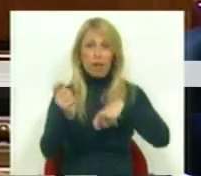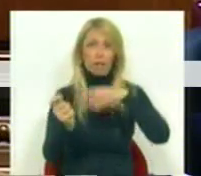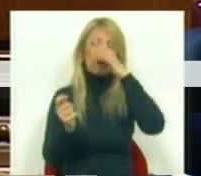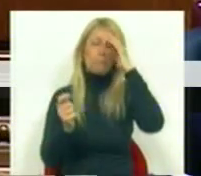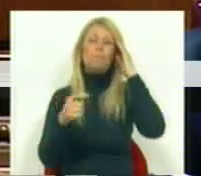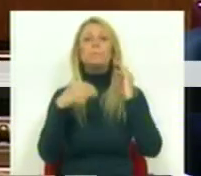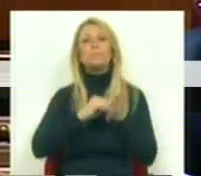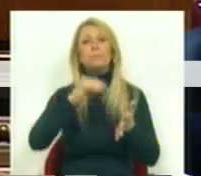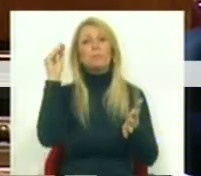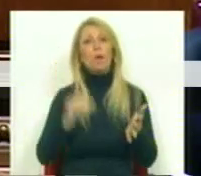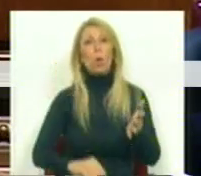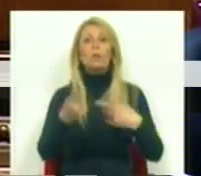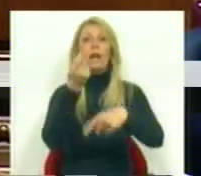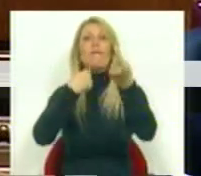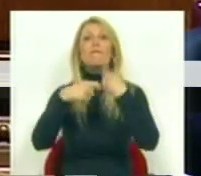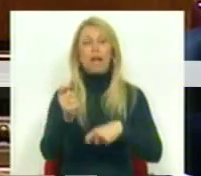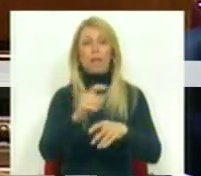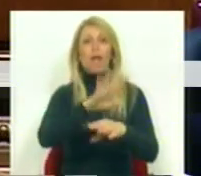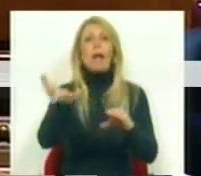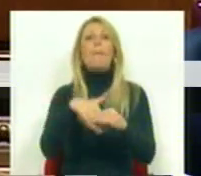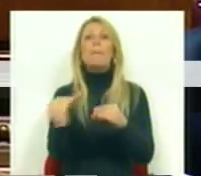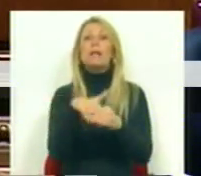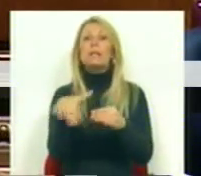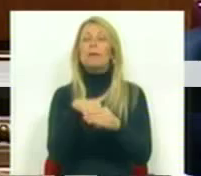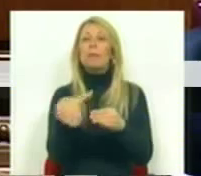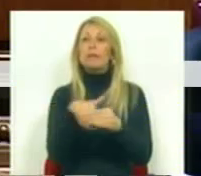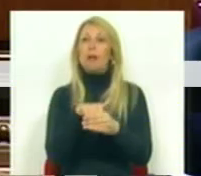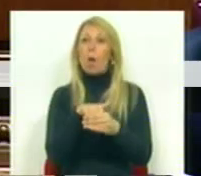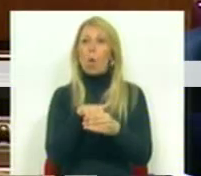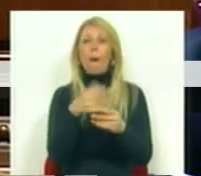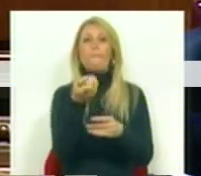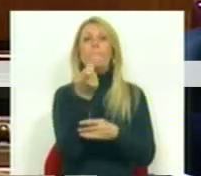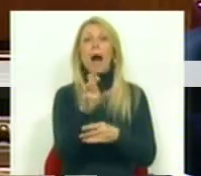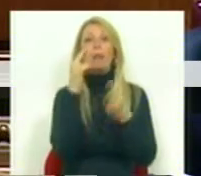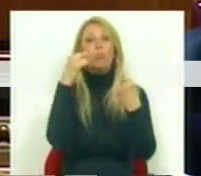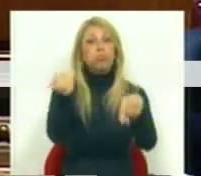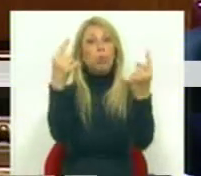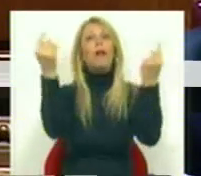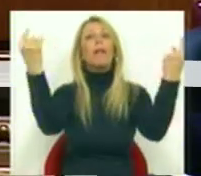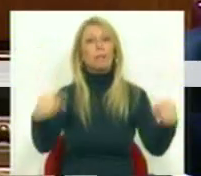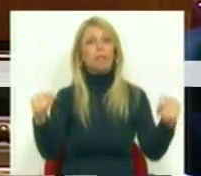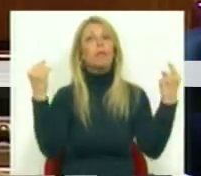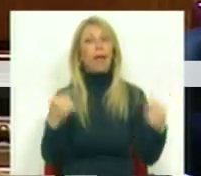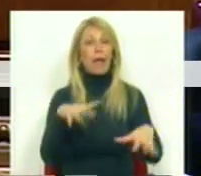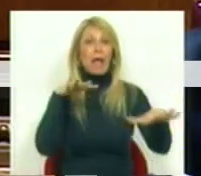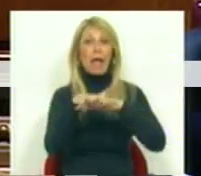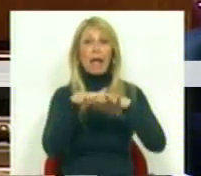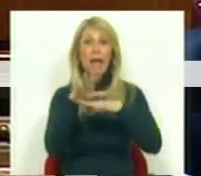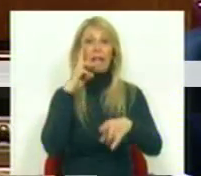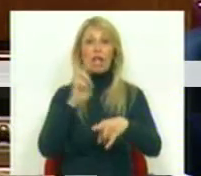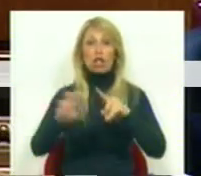o contrato de venda da participação que a Par Pública detém nas redes